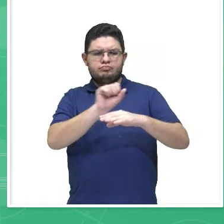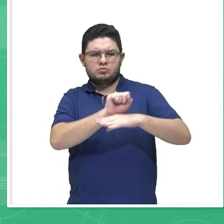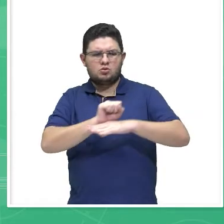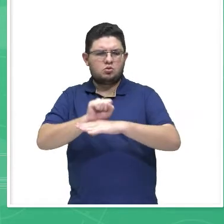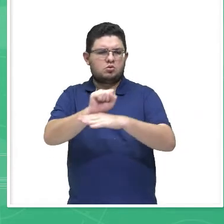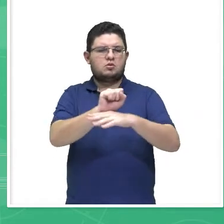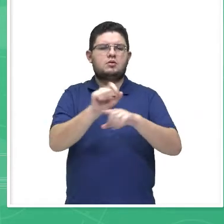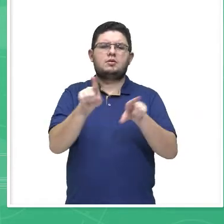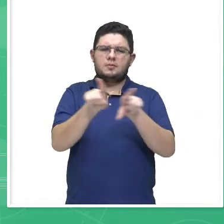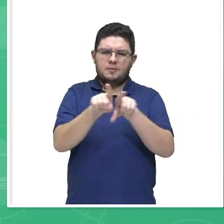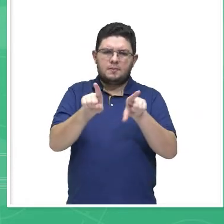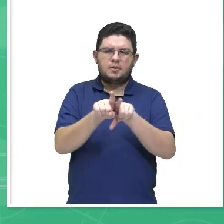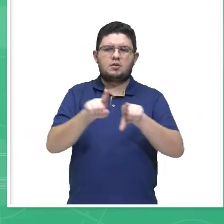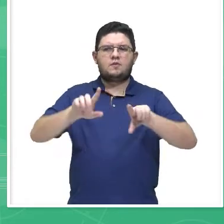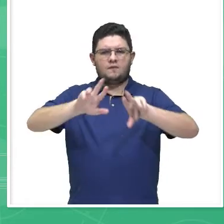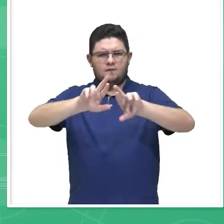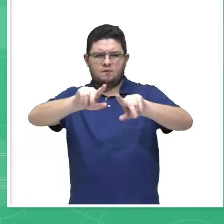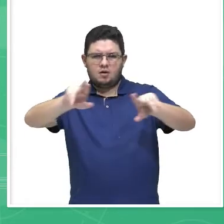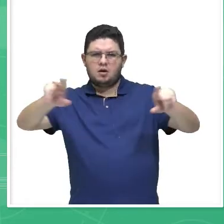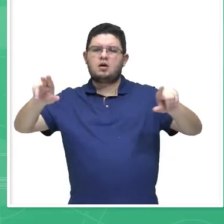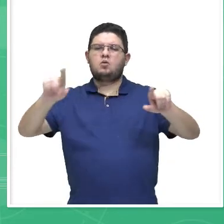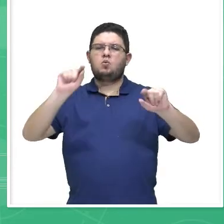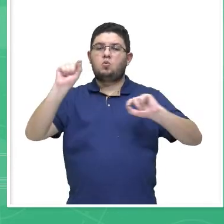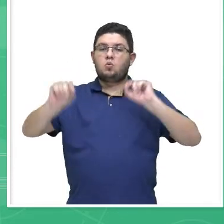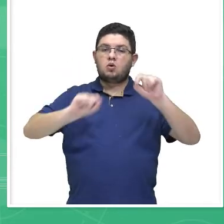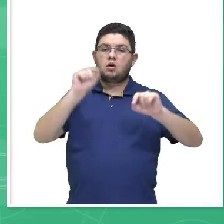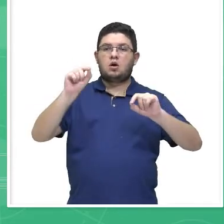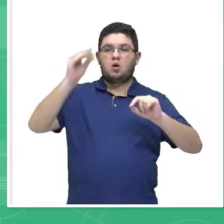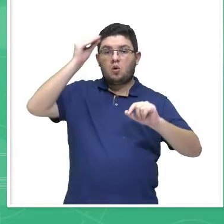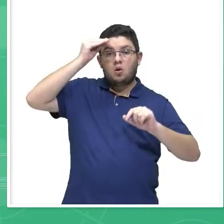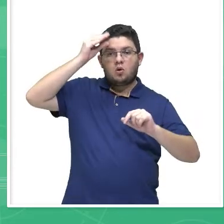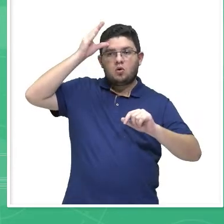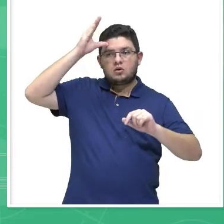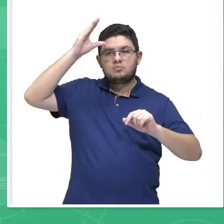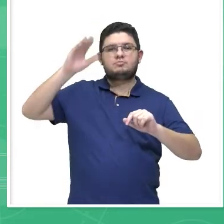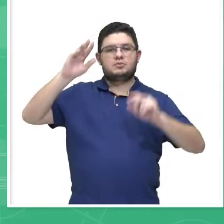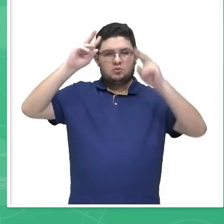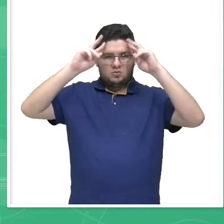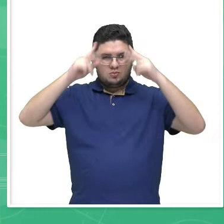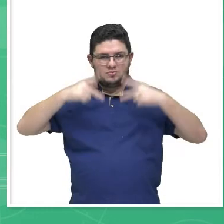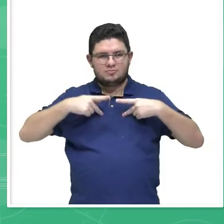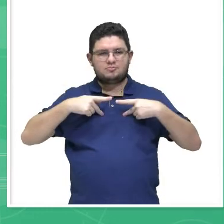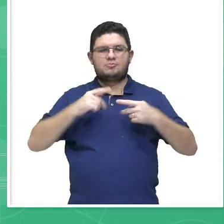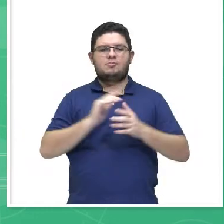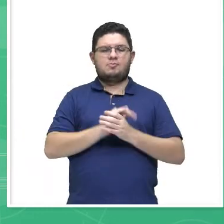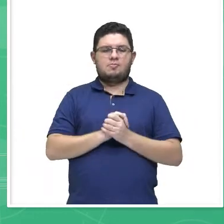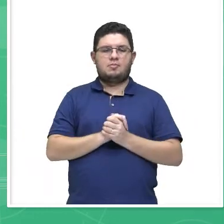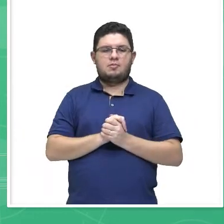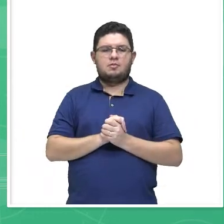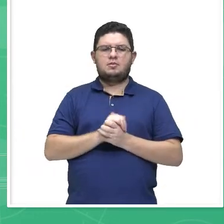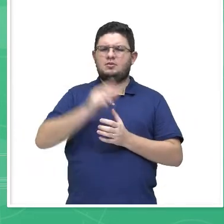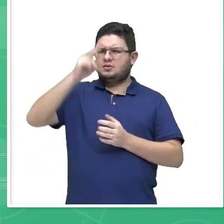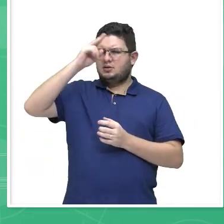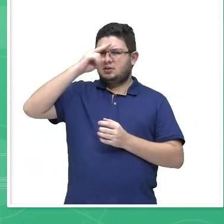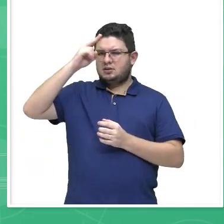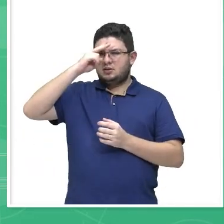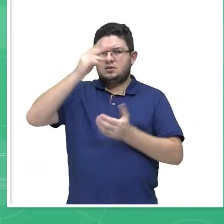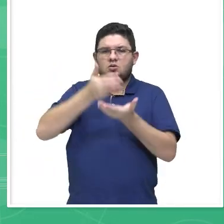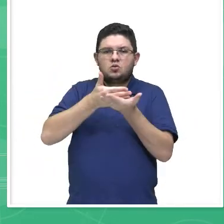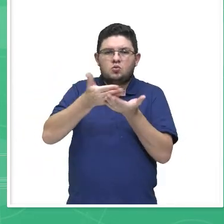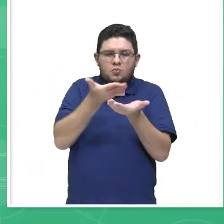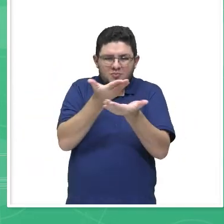para vários outros campos do conhecimento humano. Como dissemos no início de nossa